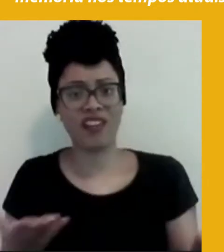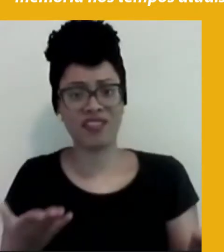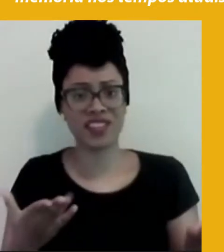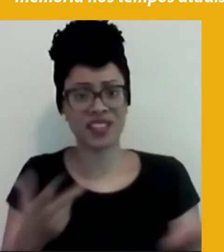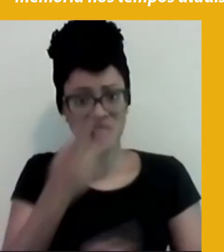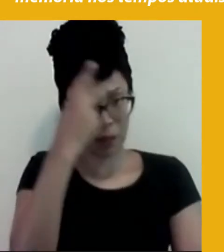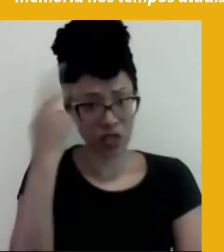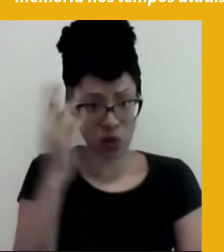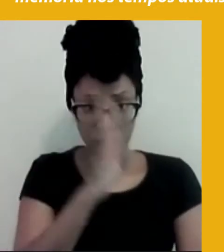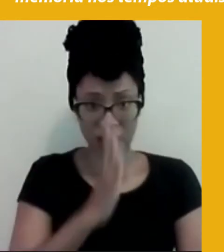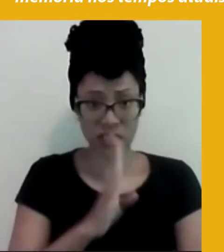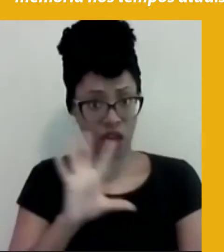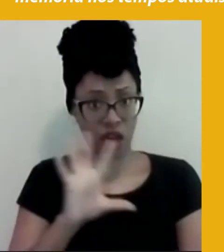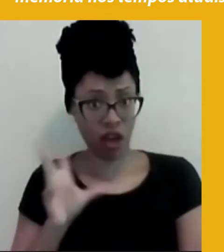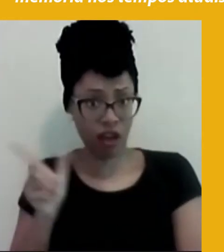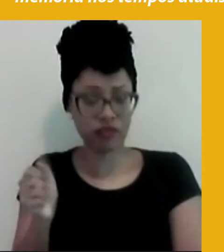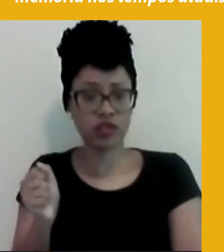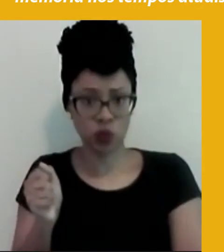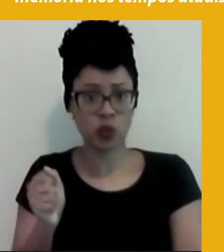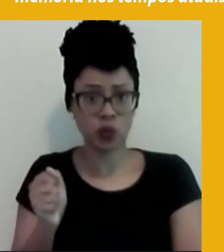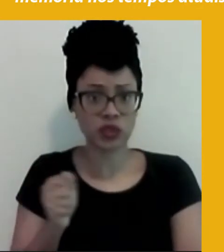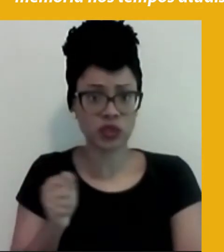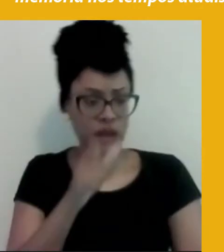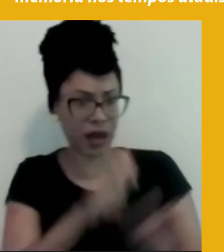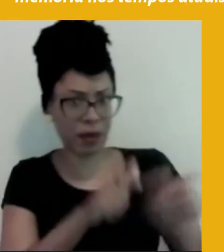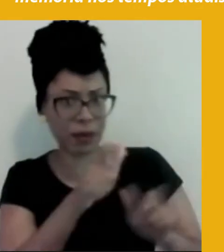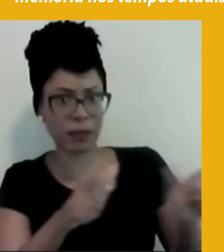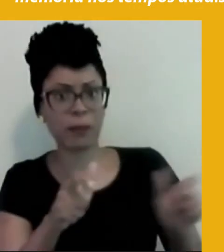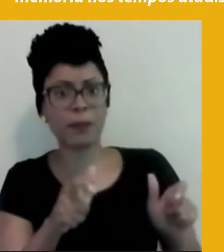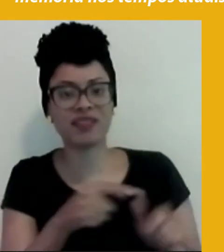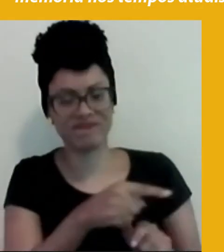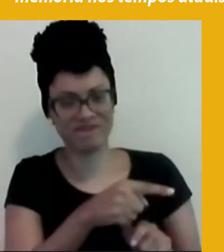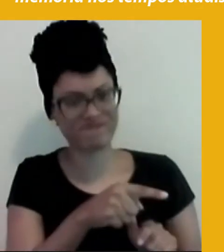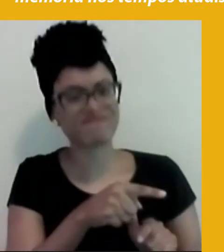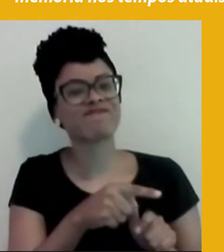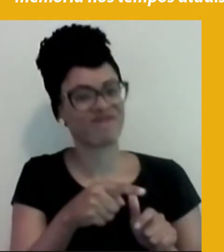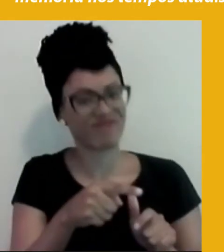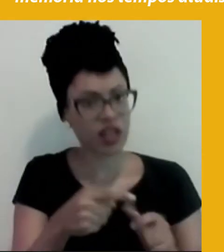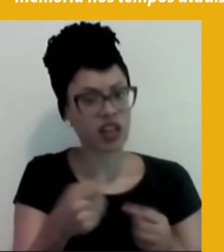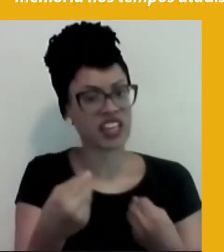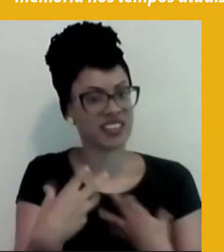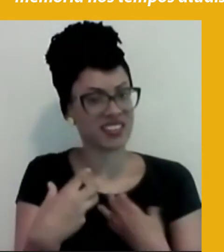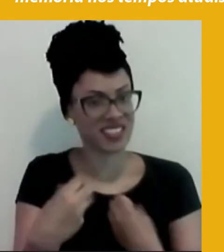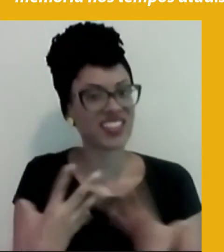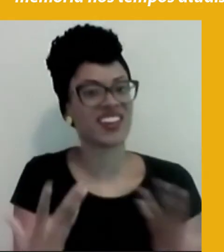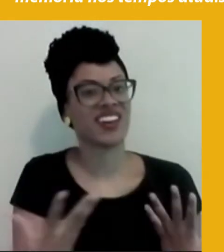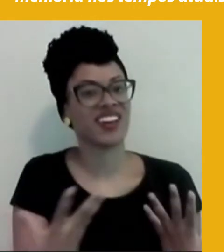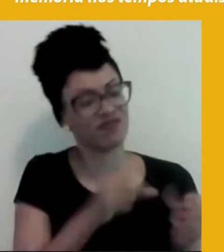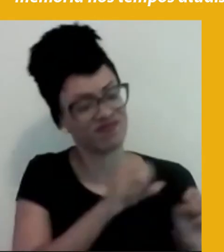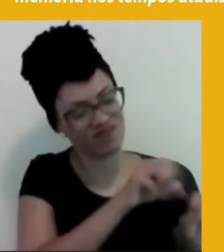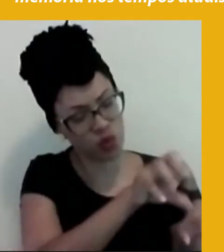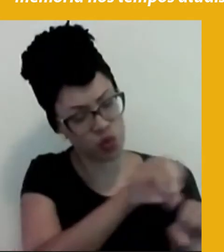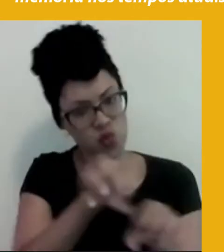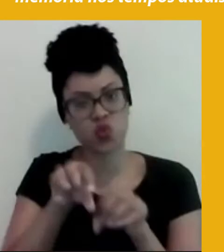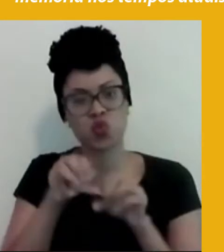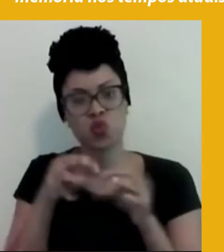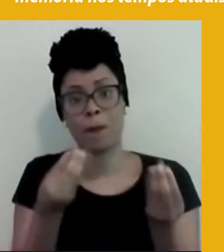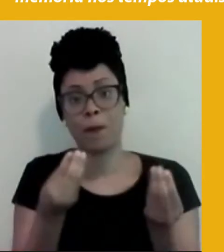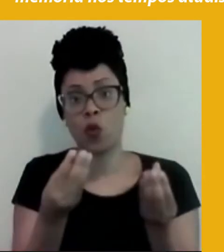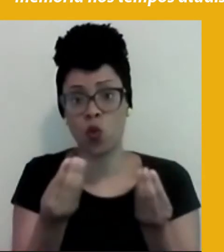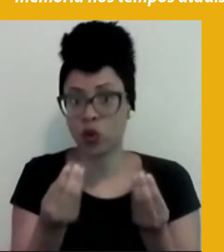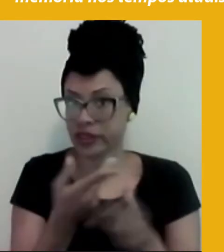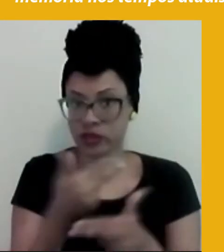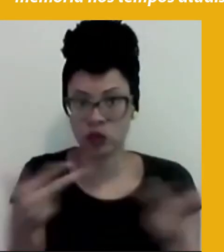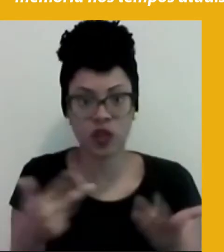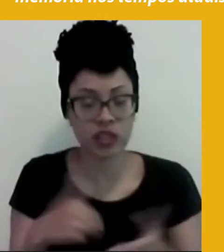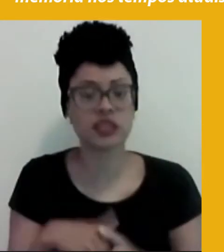sua ancestralidade, com a sua força, vão ter muito a nos ensinar. Né? Essa que Sidarta falou do processo da Constituição no